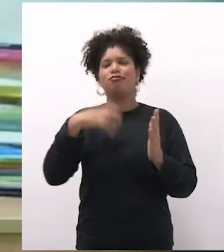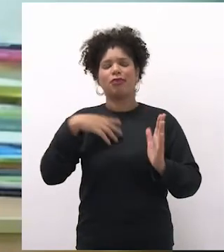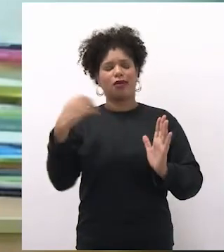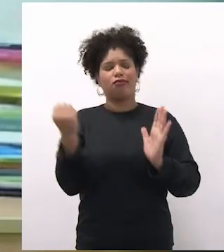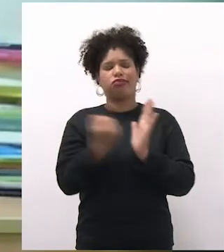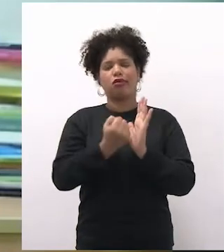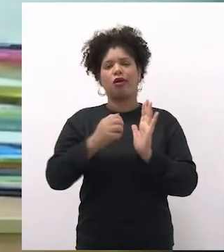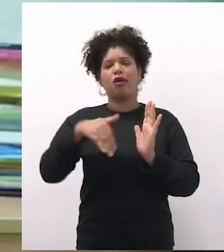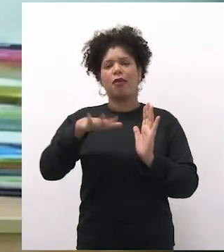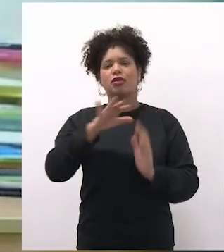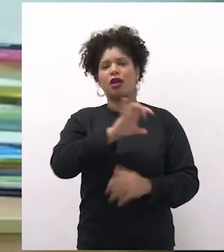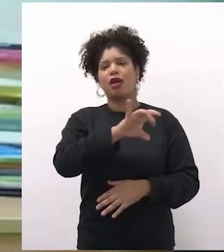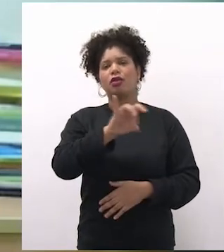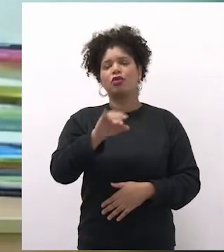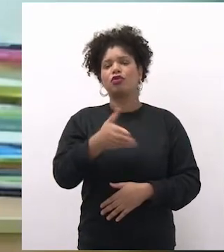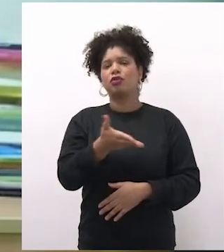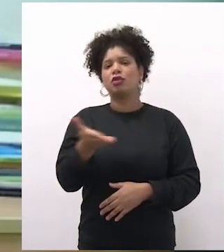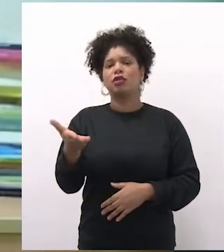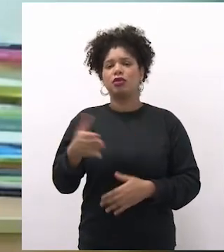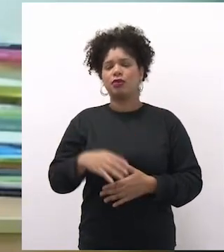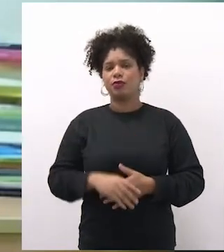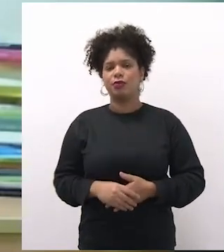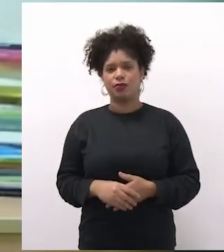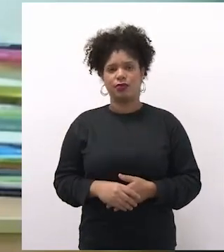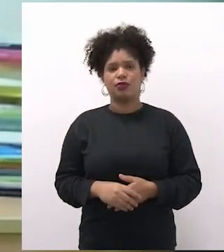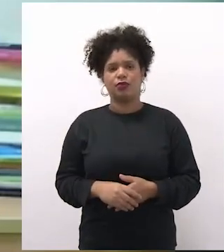a cada uma de vocês?